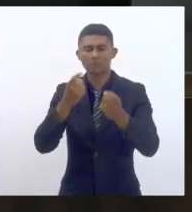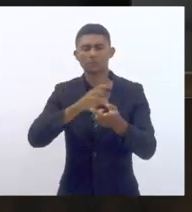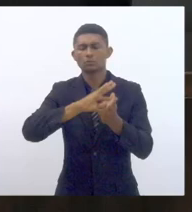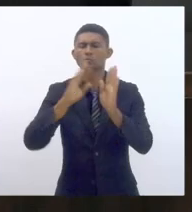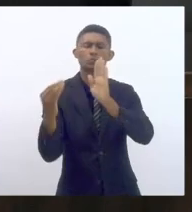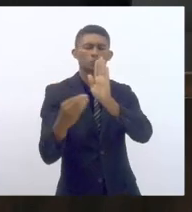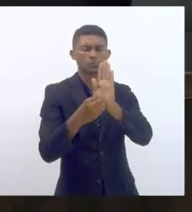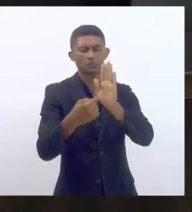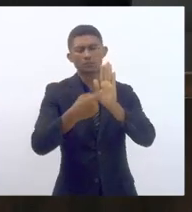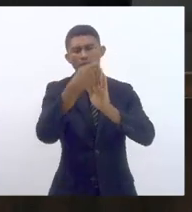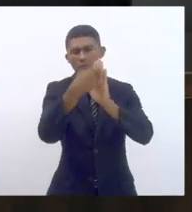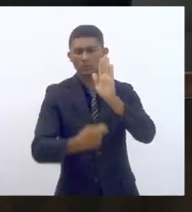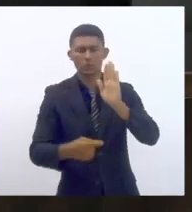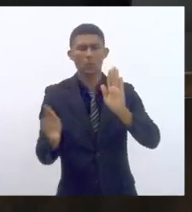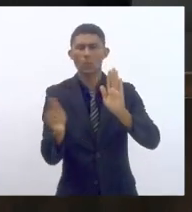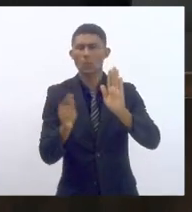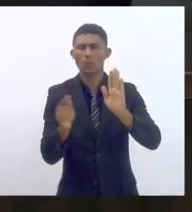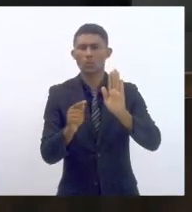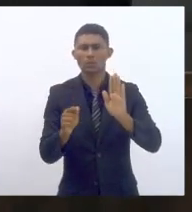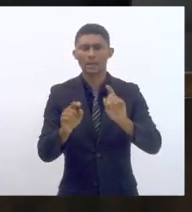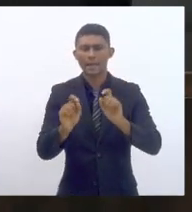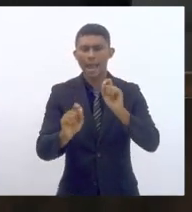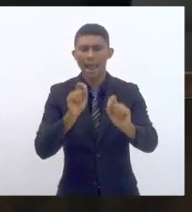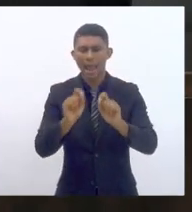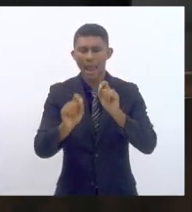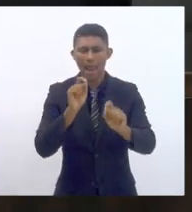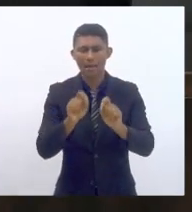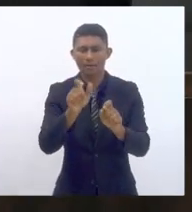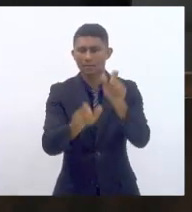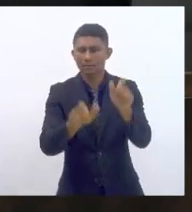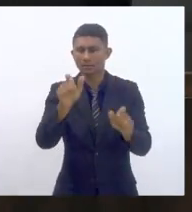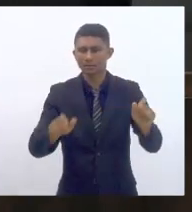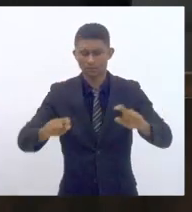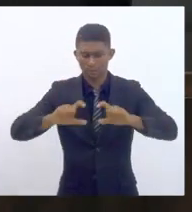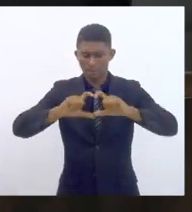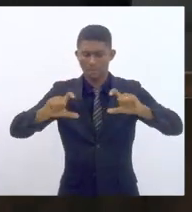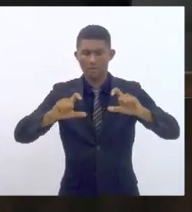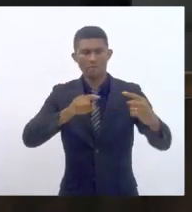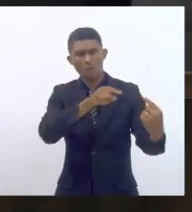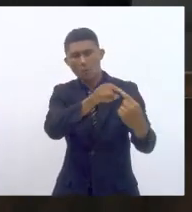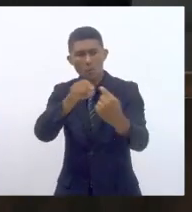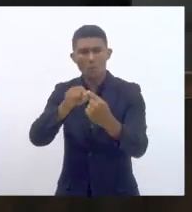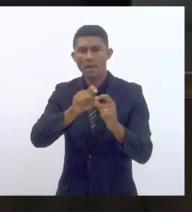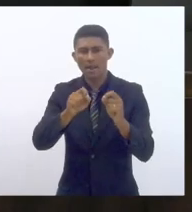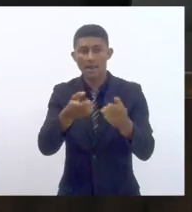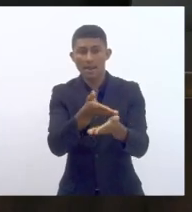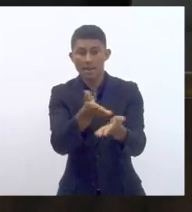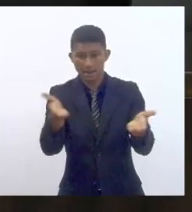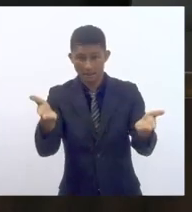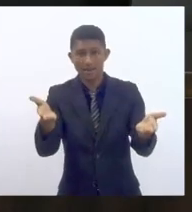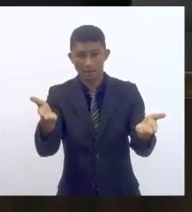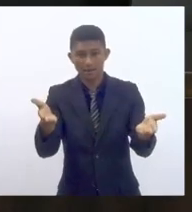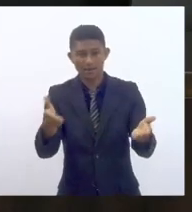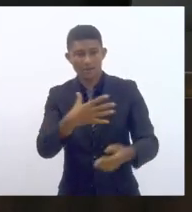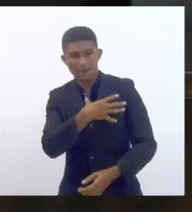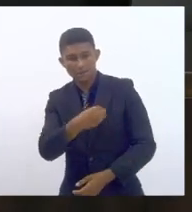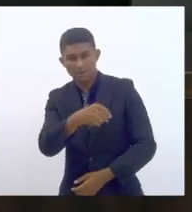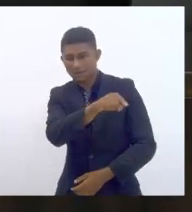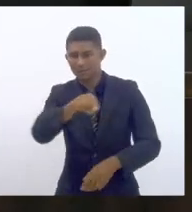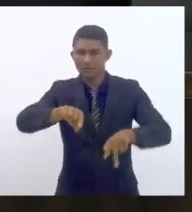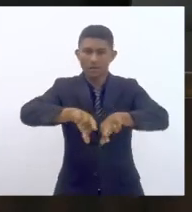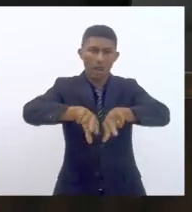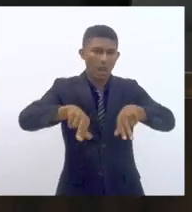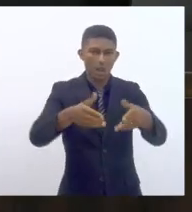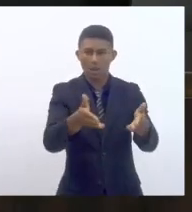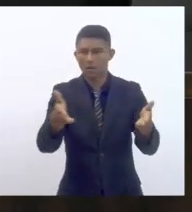estaria abrigado pelos parágrafos? Justamente são os filhos dos beneficiários. Mas são os filhos